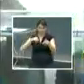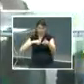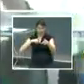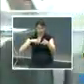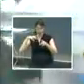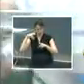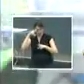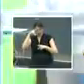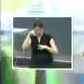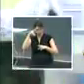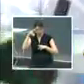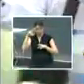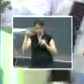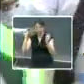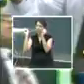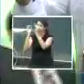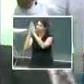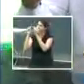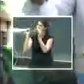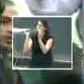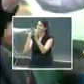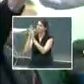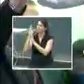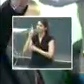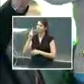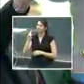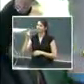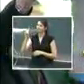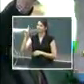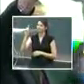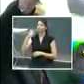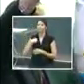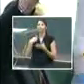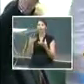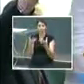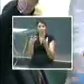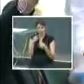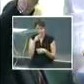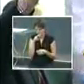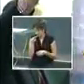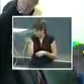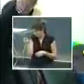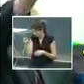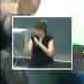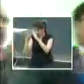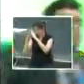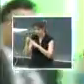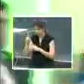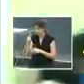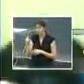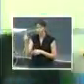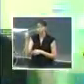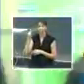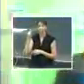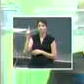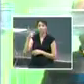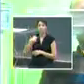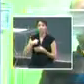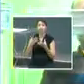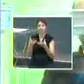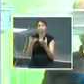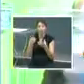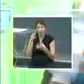fôlego, comece a glorificar. Eu quero ver você adorar, quero ver